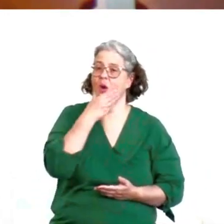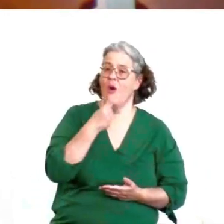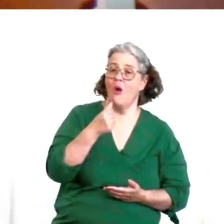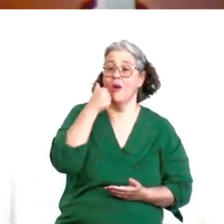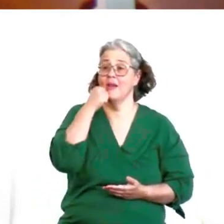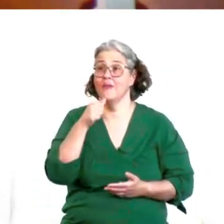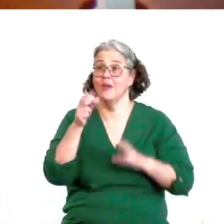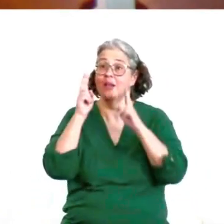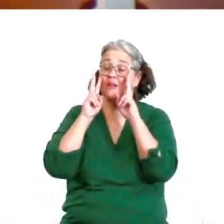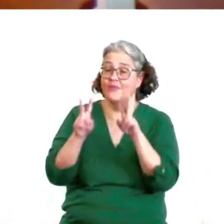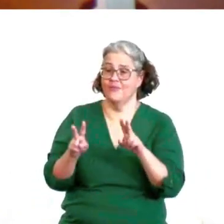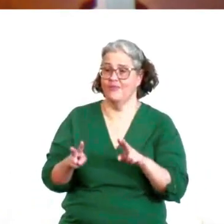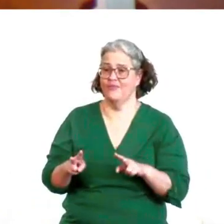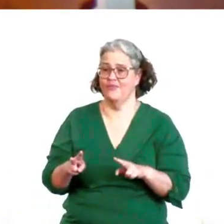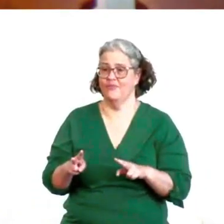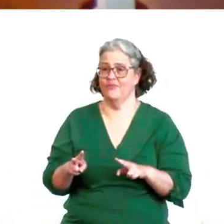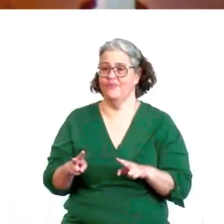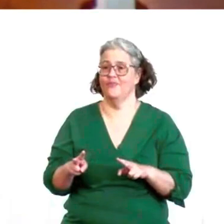viveram